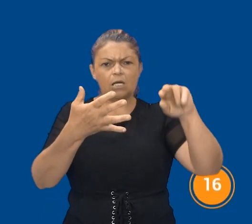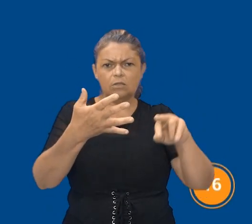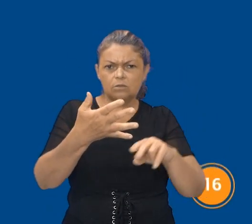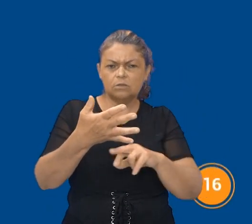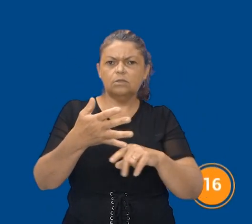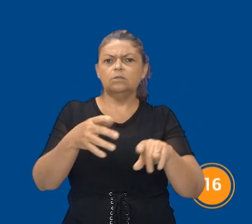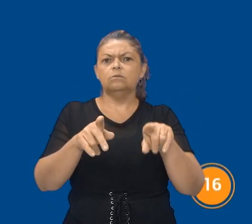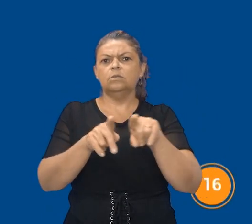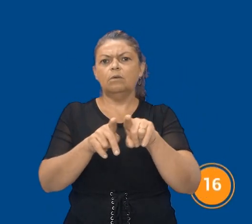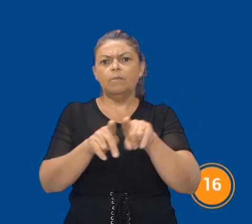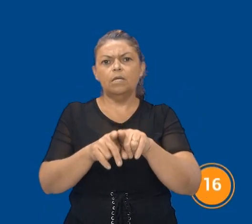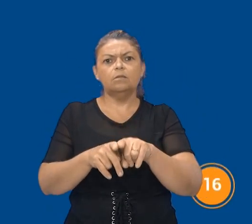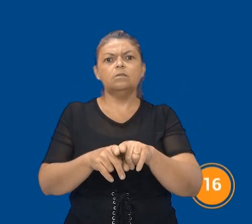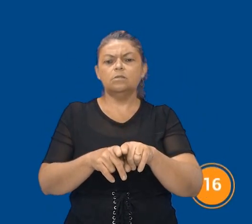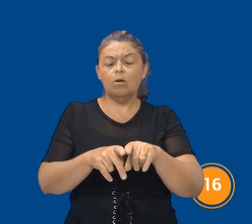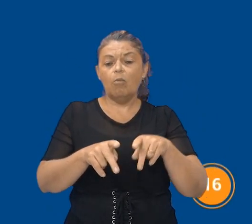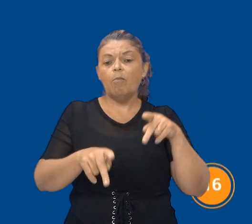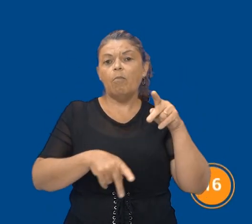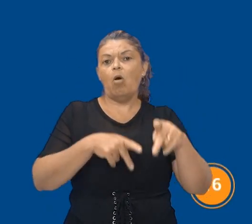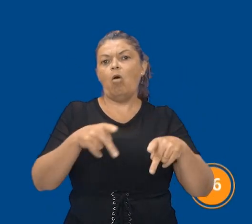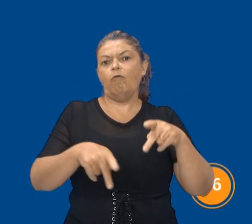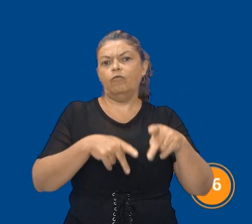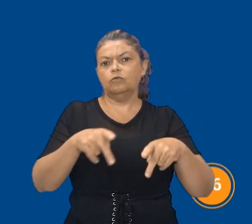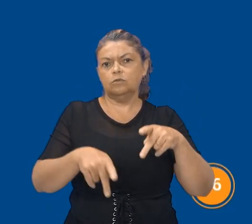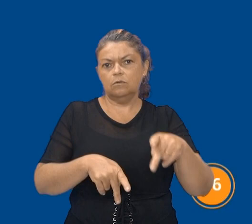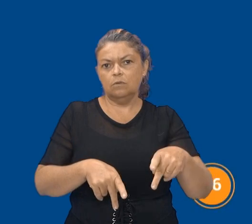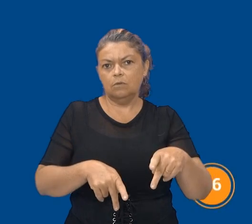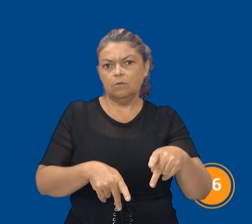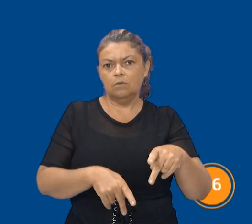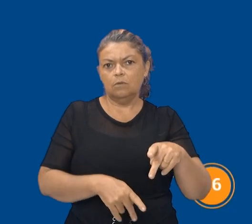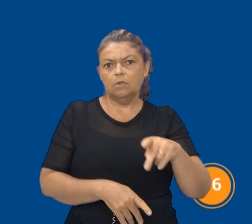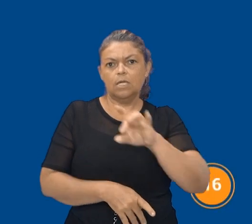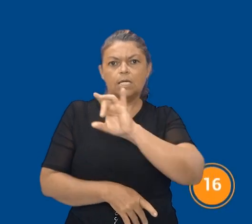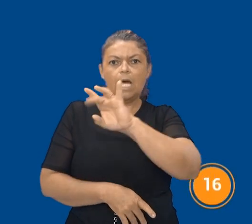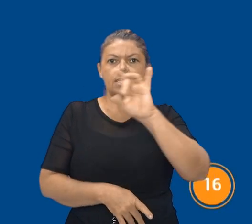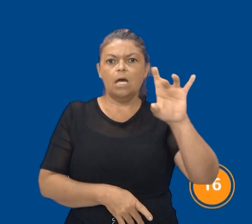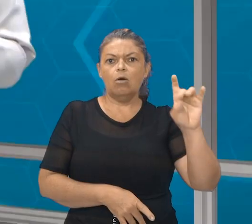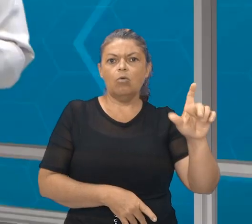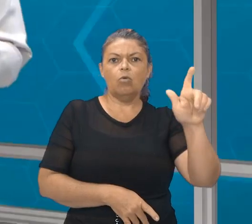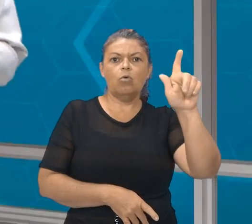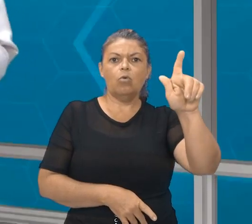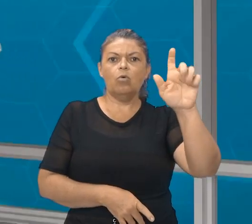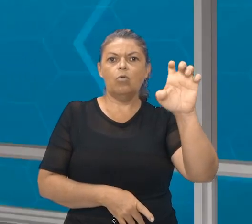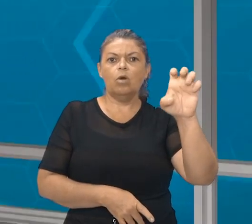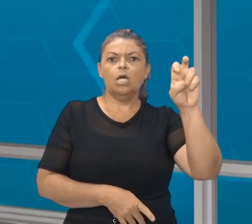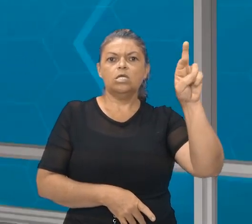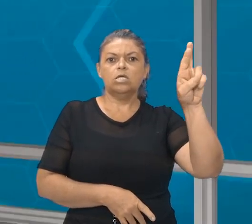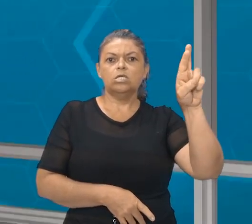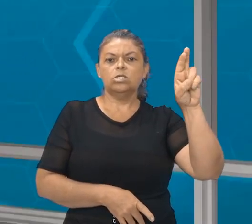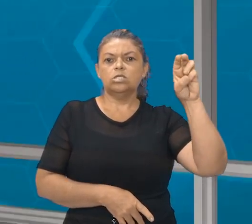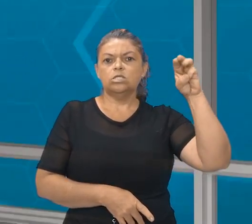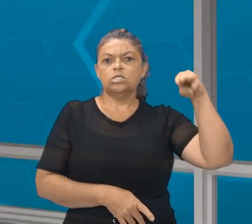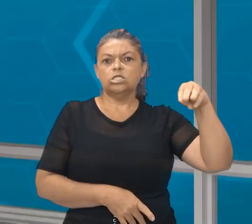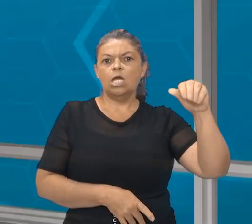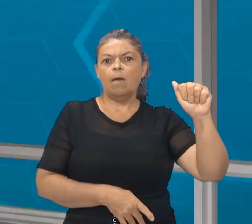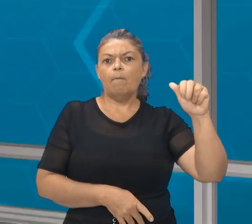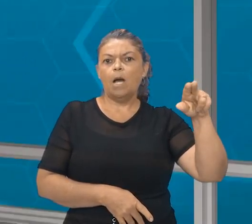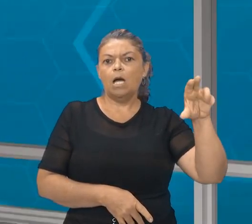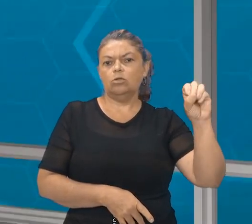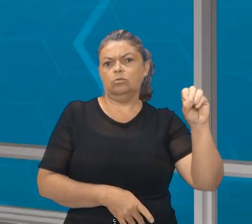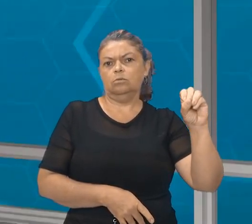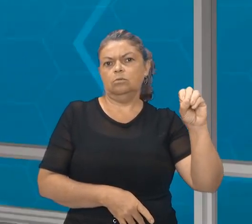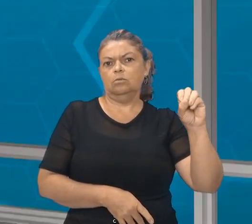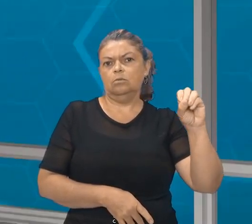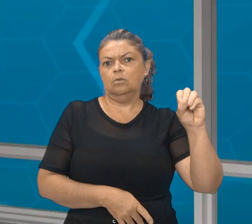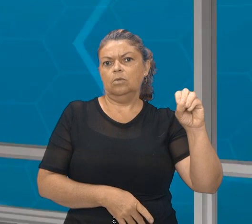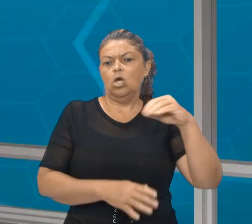são exemplos de povos germânicos. Então, todos esses, eles têm como base, tá? Todos esses